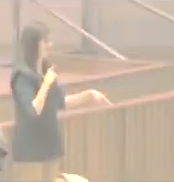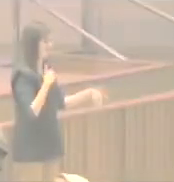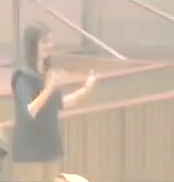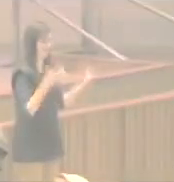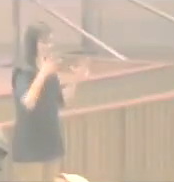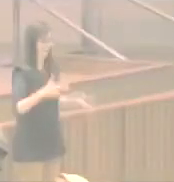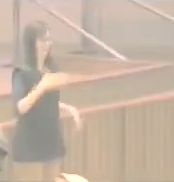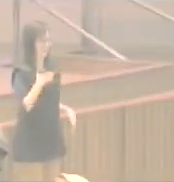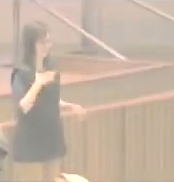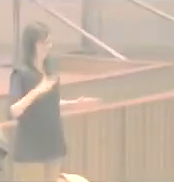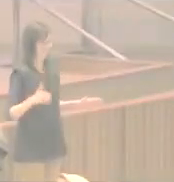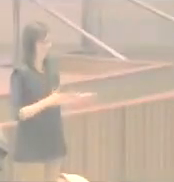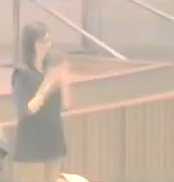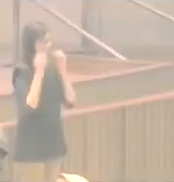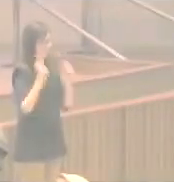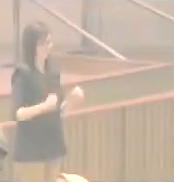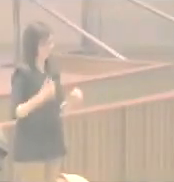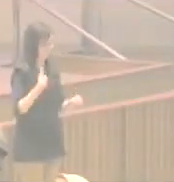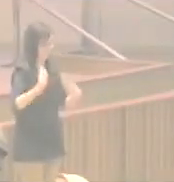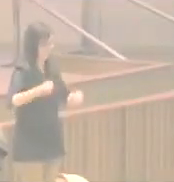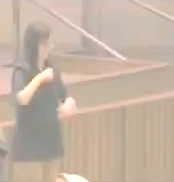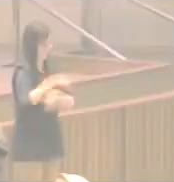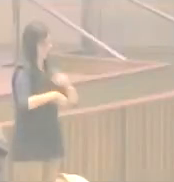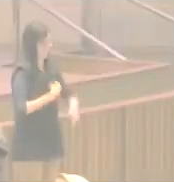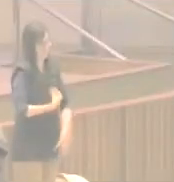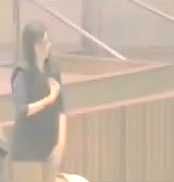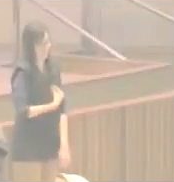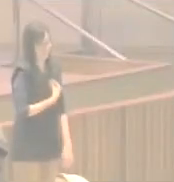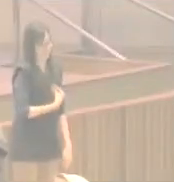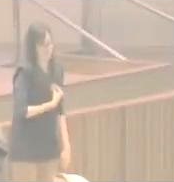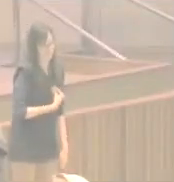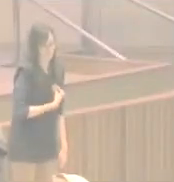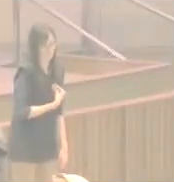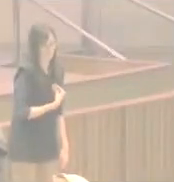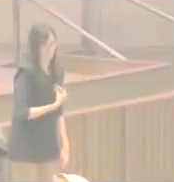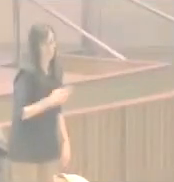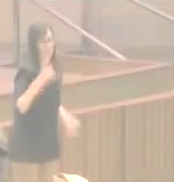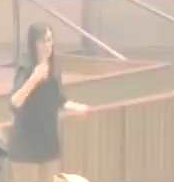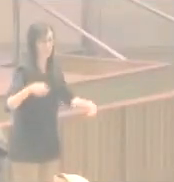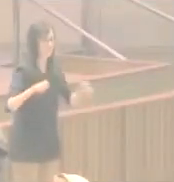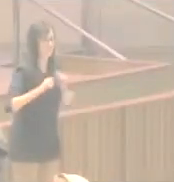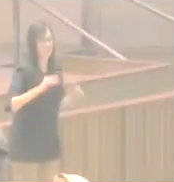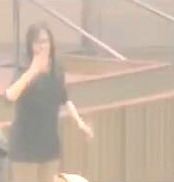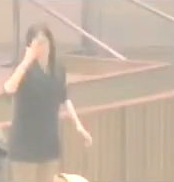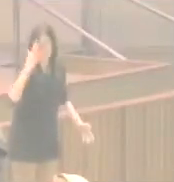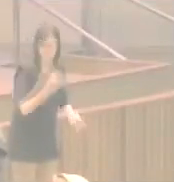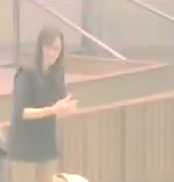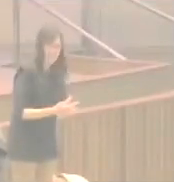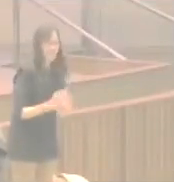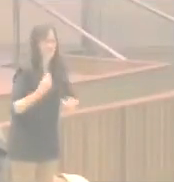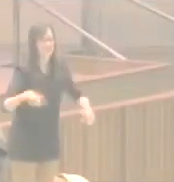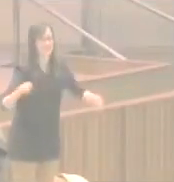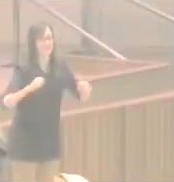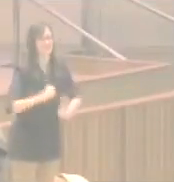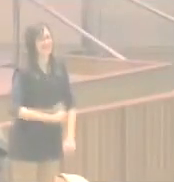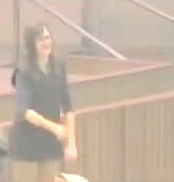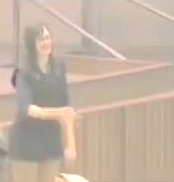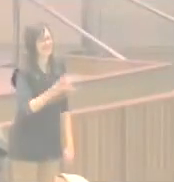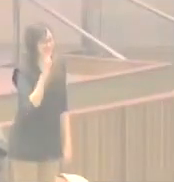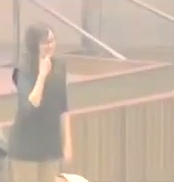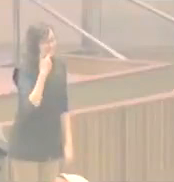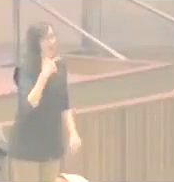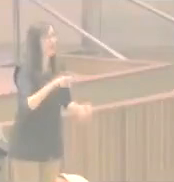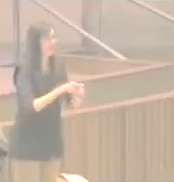faz o milagre necessário na vida desses teus filhos. Fortalece a fé, fortalece o ânimo. E no meio